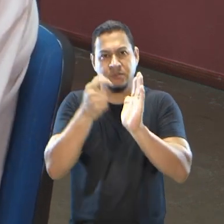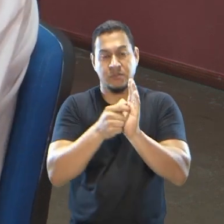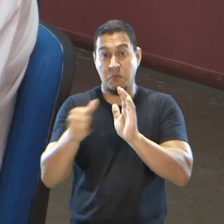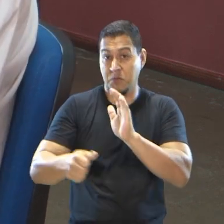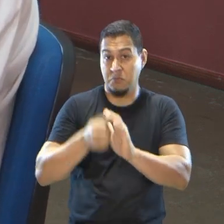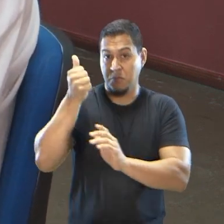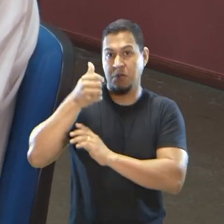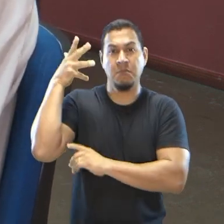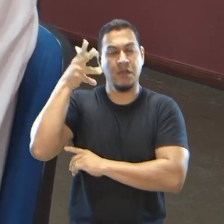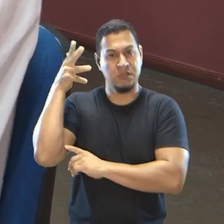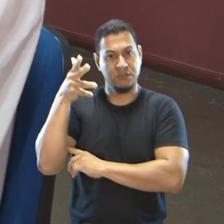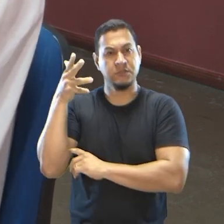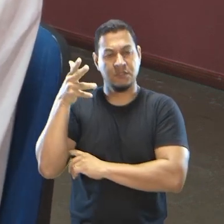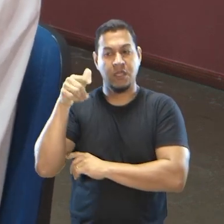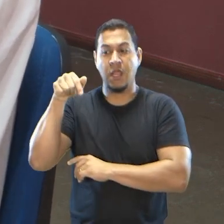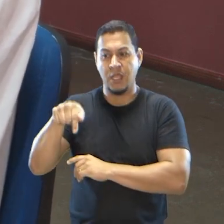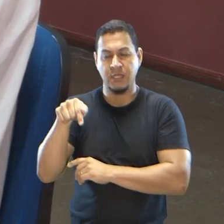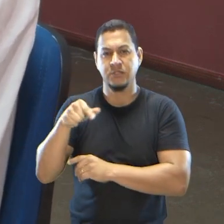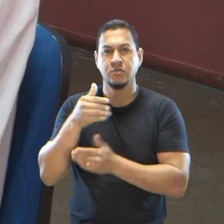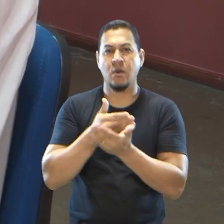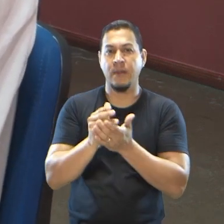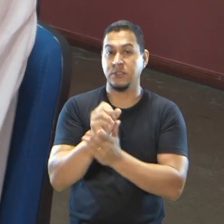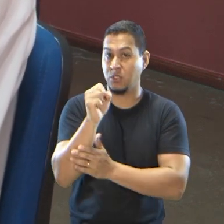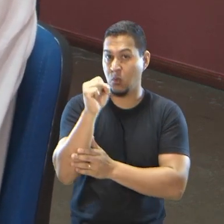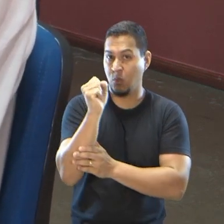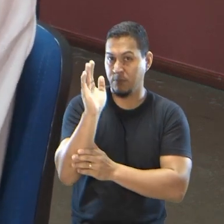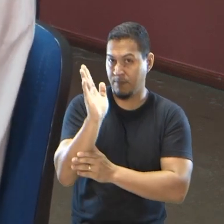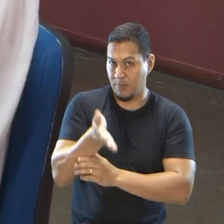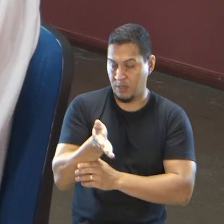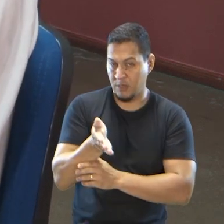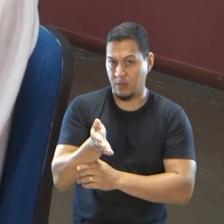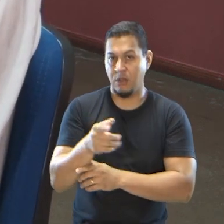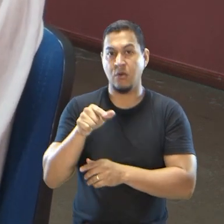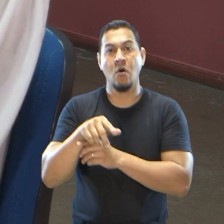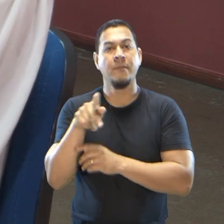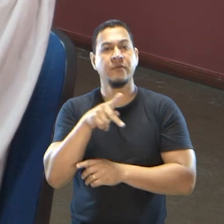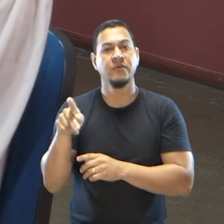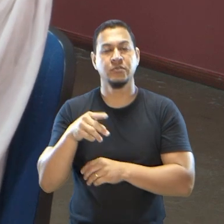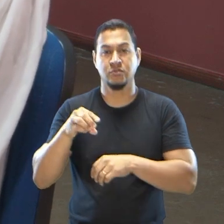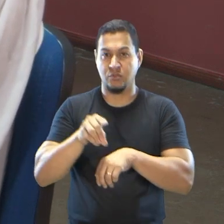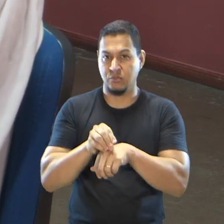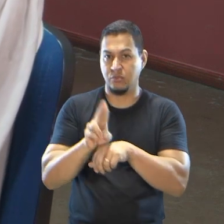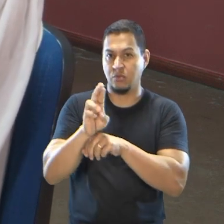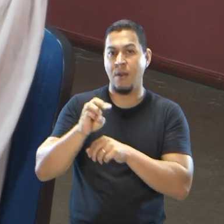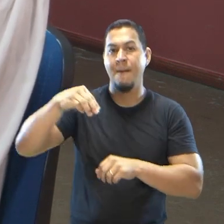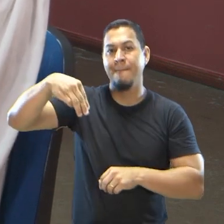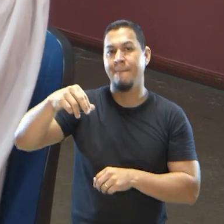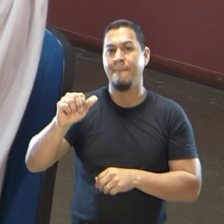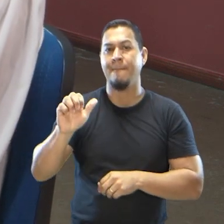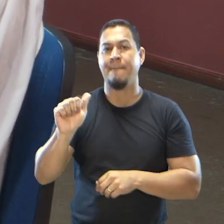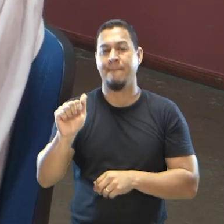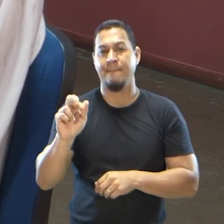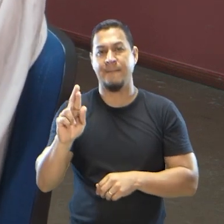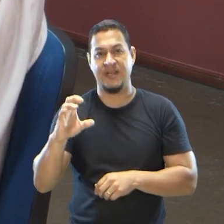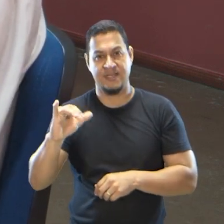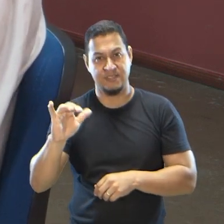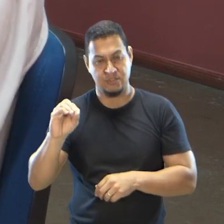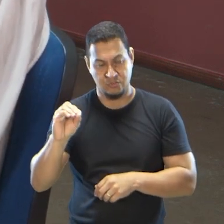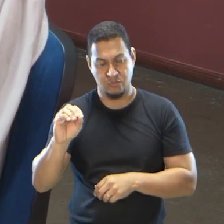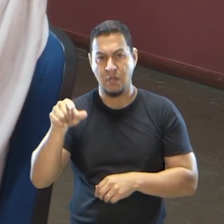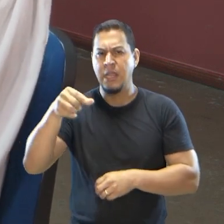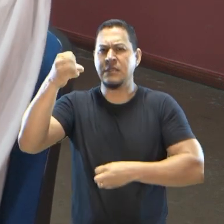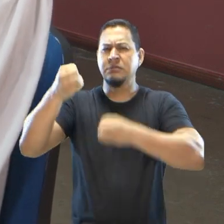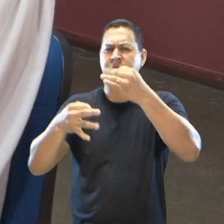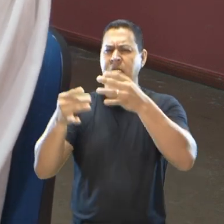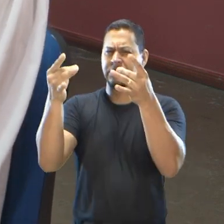que foi confirmado, né? Esse mini curso vai começar às 8h30 com o professor doutor Marcos Espósito, que ele vai falar sobre